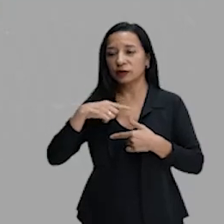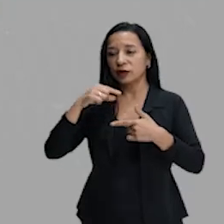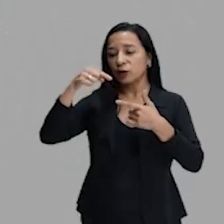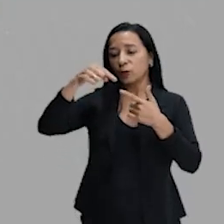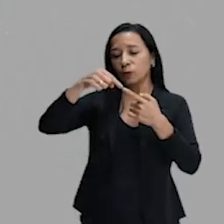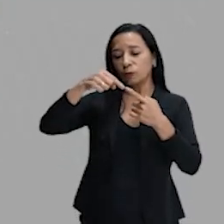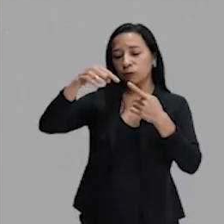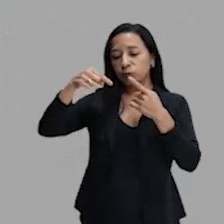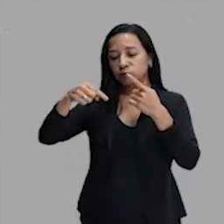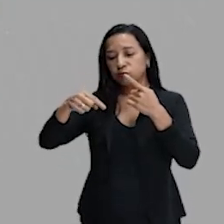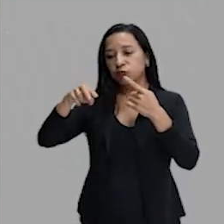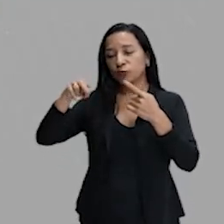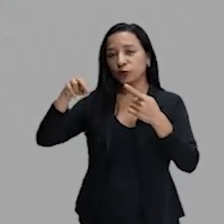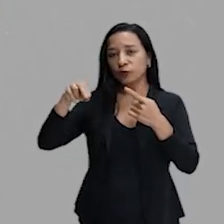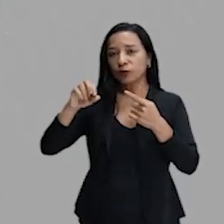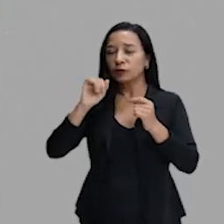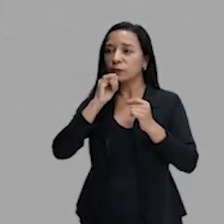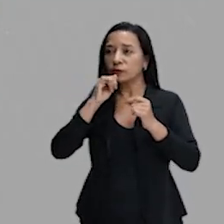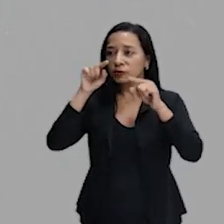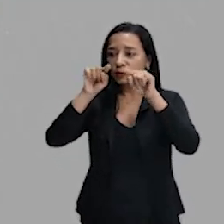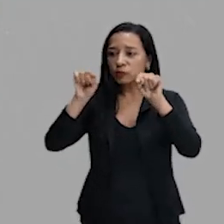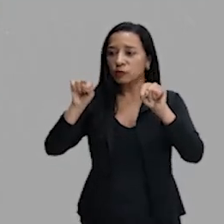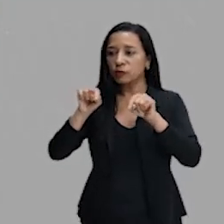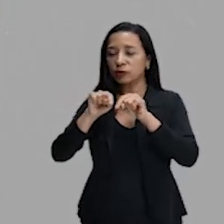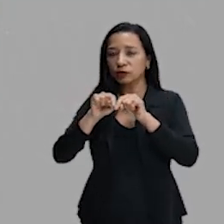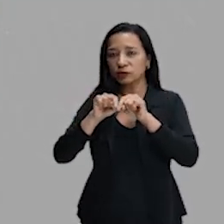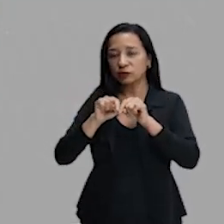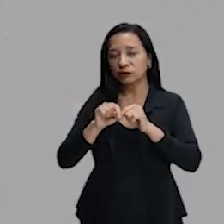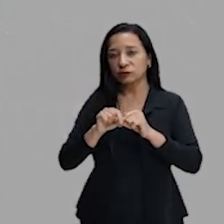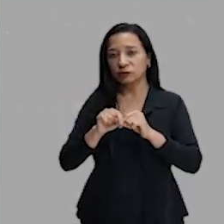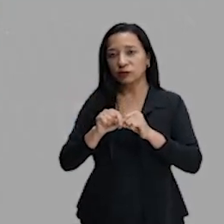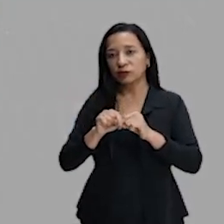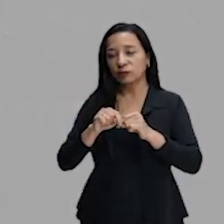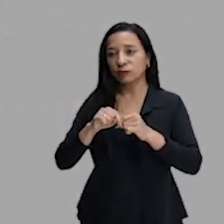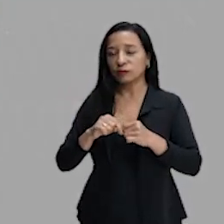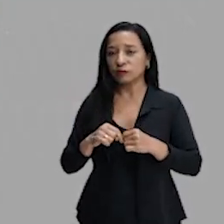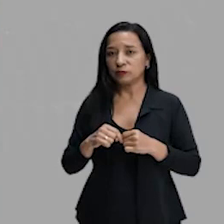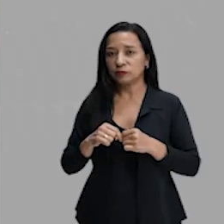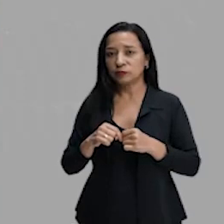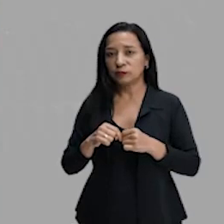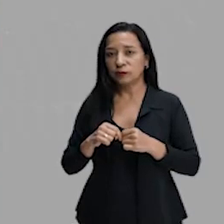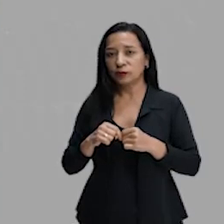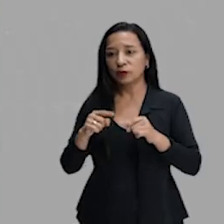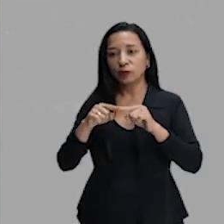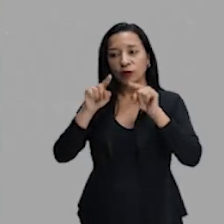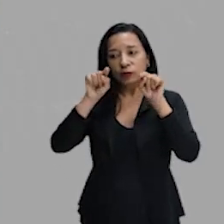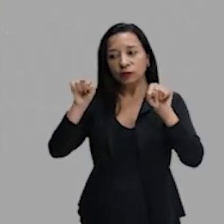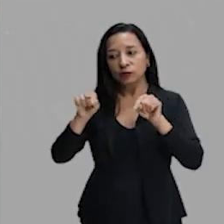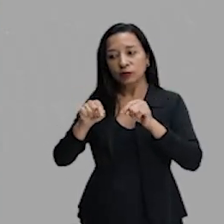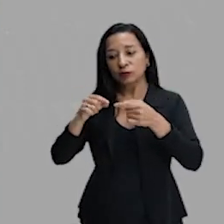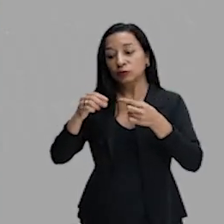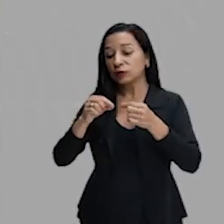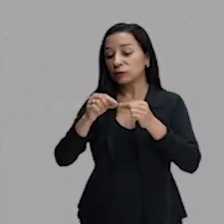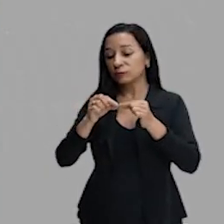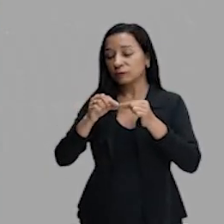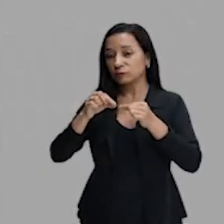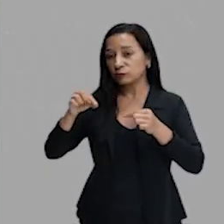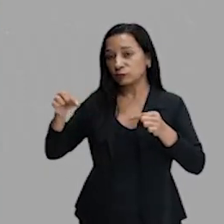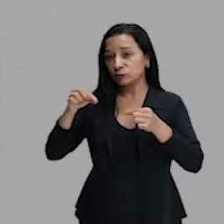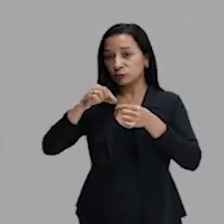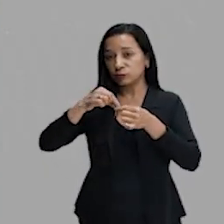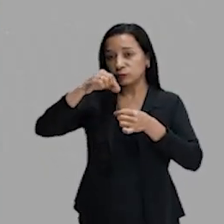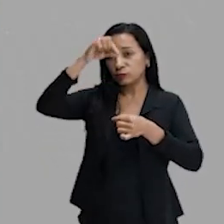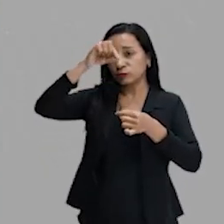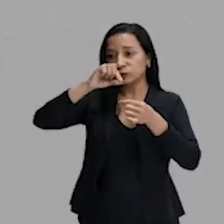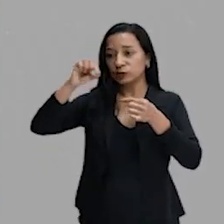iguais por exemplo o quadrado o quadrado é um polígono regular porque o quadrado os lados tem a mesma medida e também